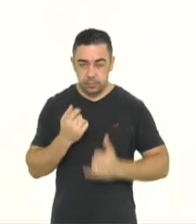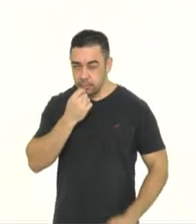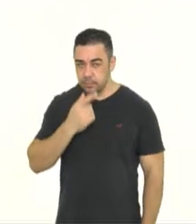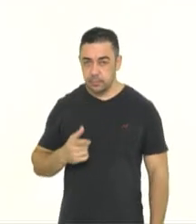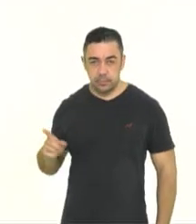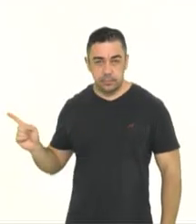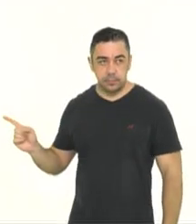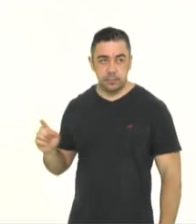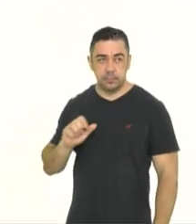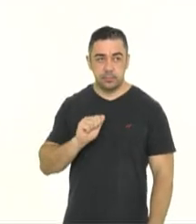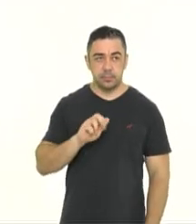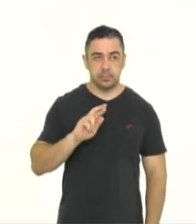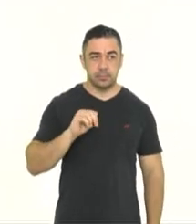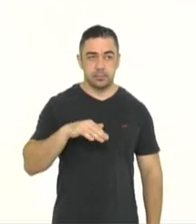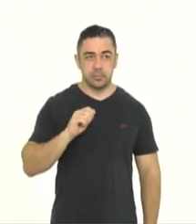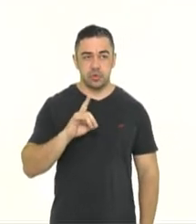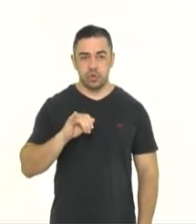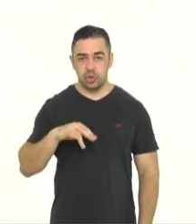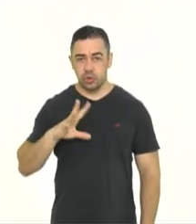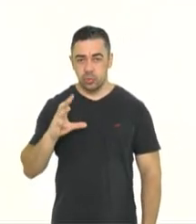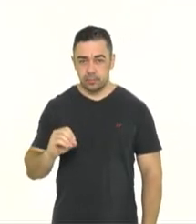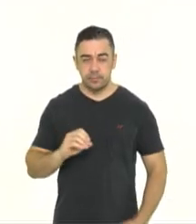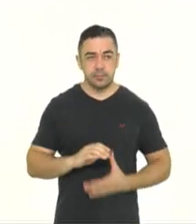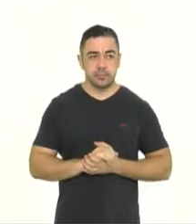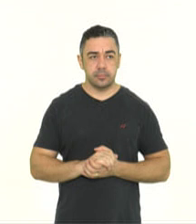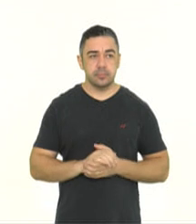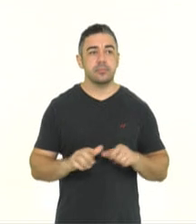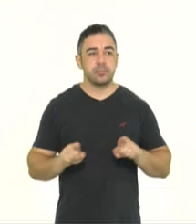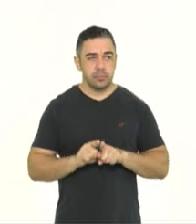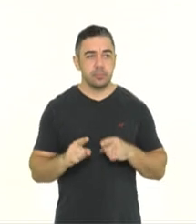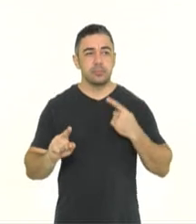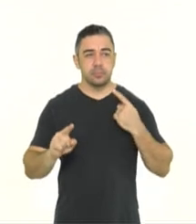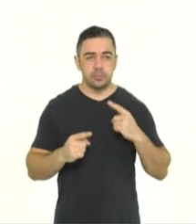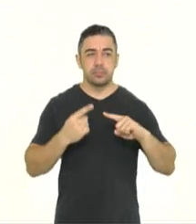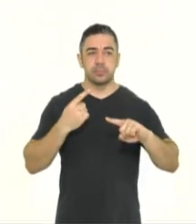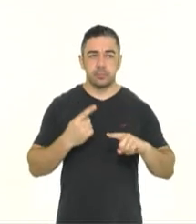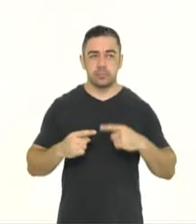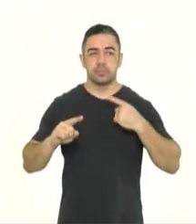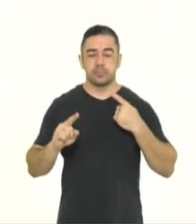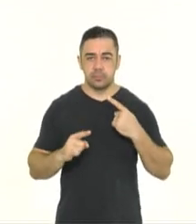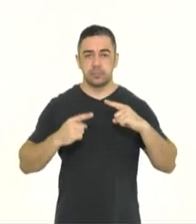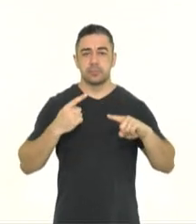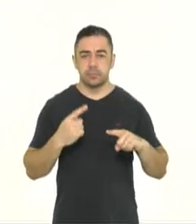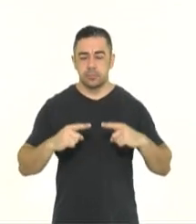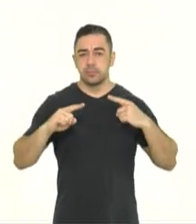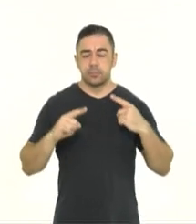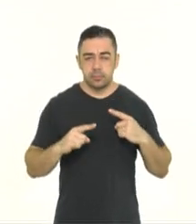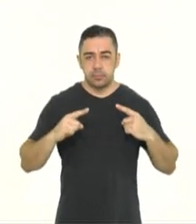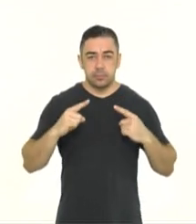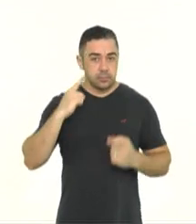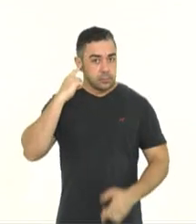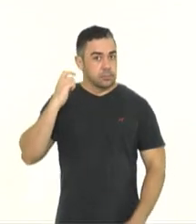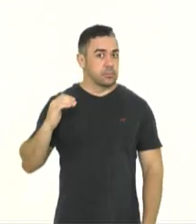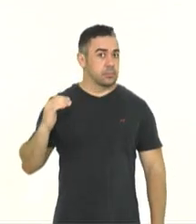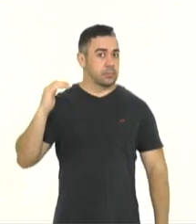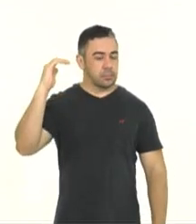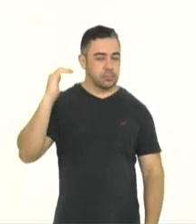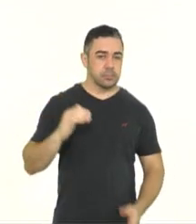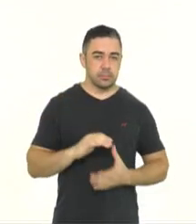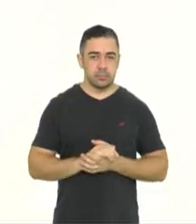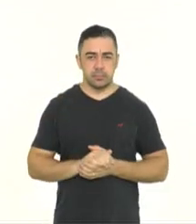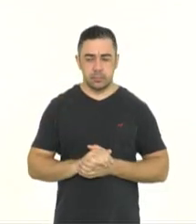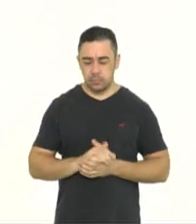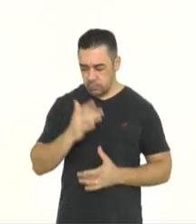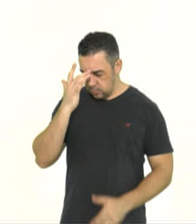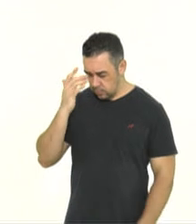olha lá, do Armandinho. O Armandinho também está ouvindo música ali num aparelho de som, parece estar bem alto. E um adulto